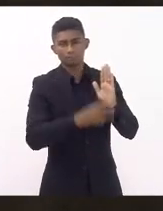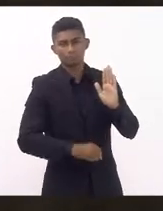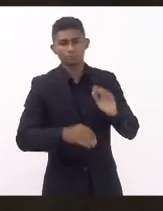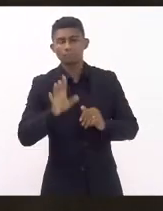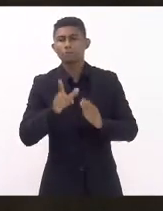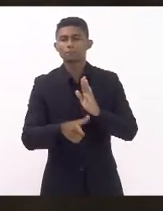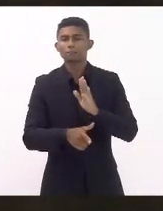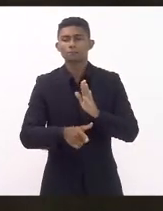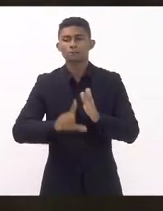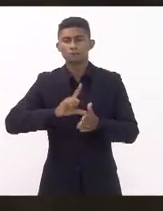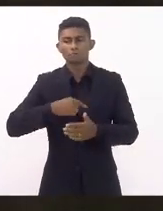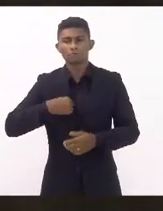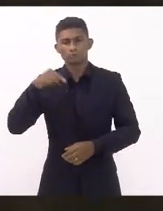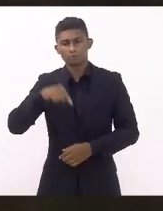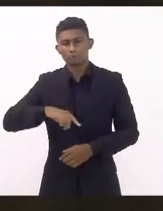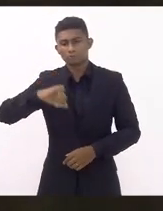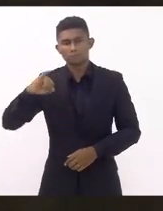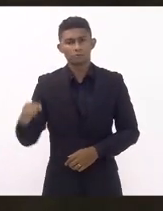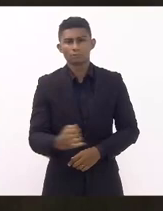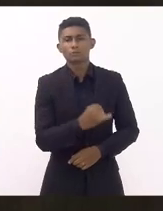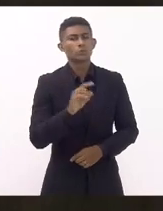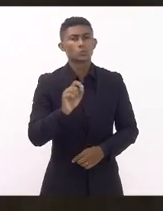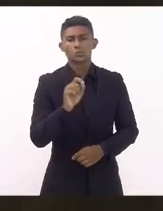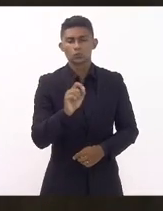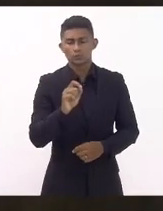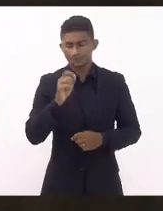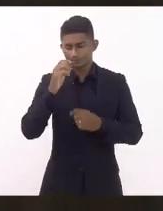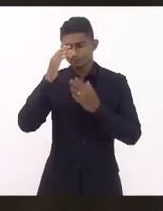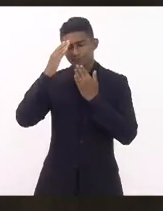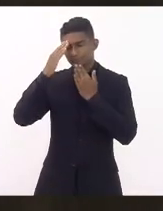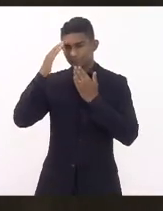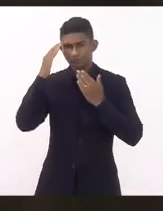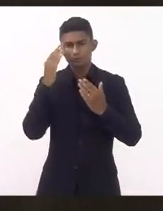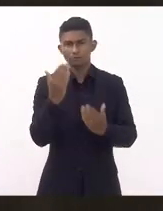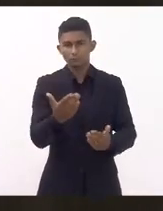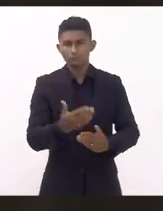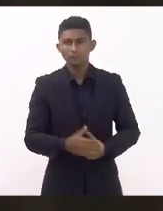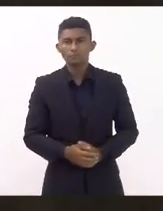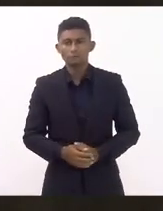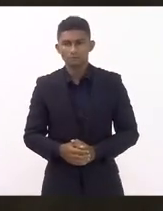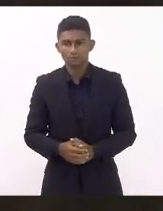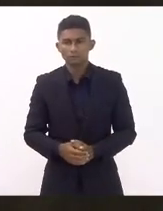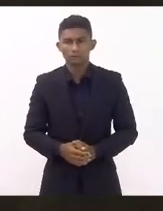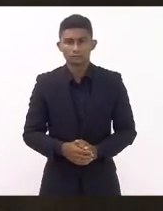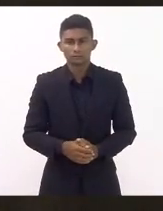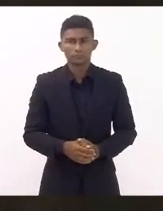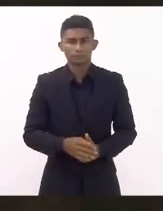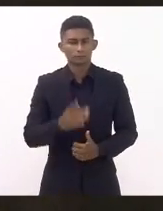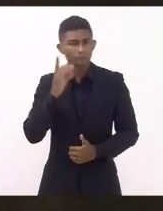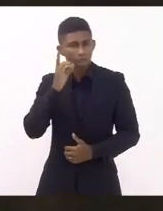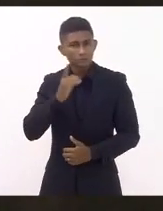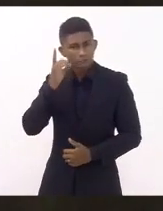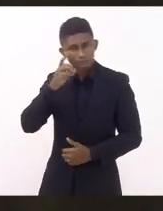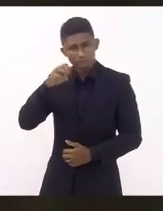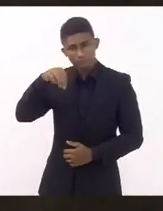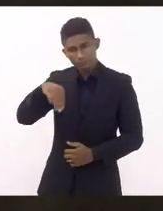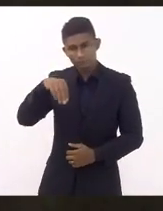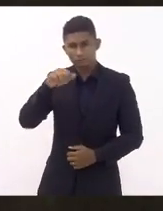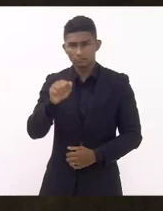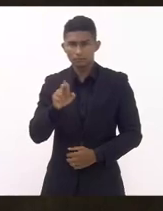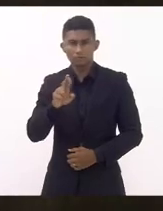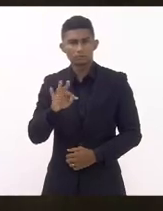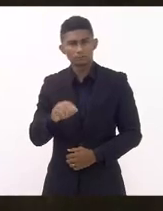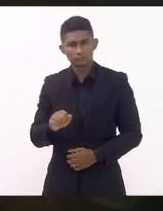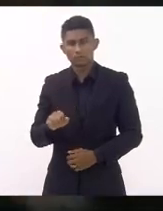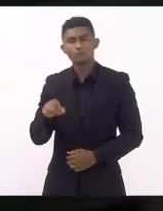porém, aproveitando só, agradecer, de fato, a deputada Marta Rocha,